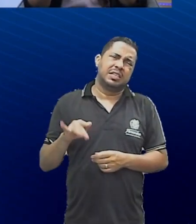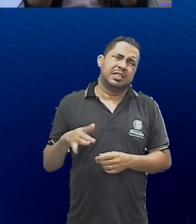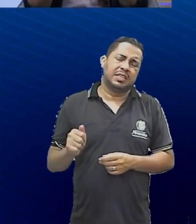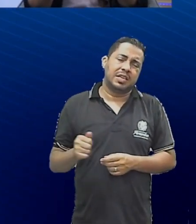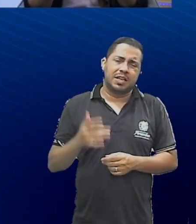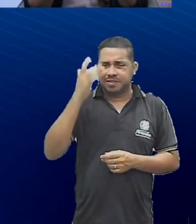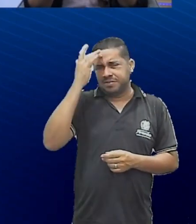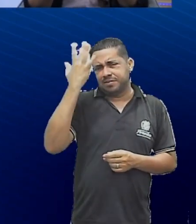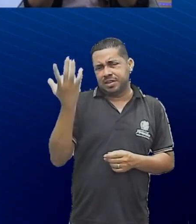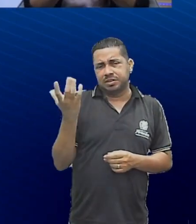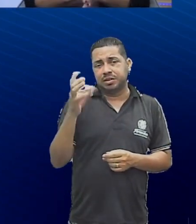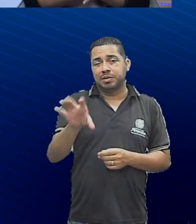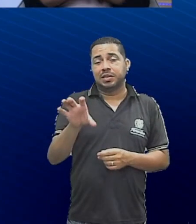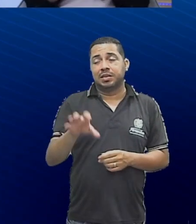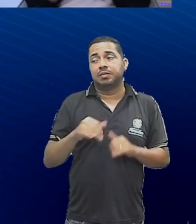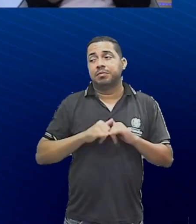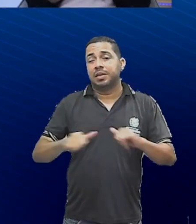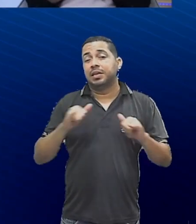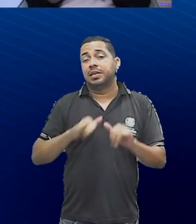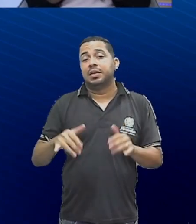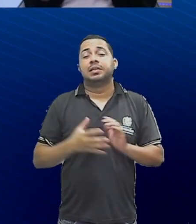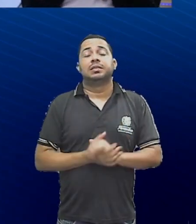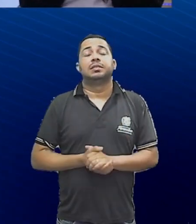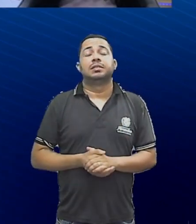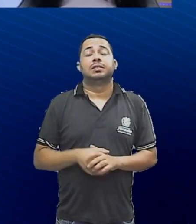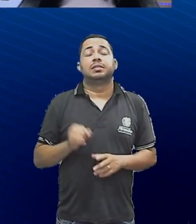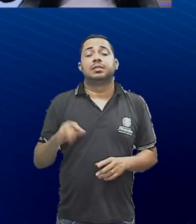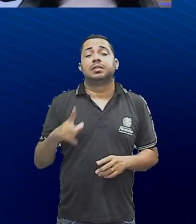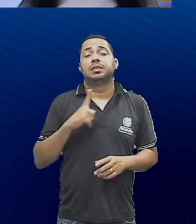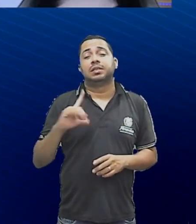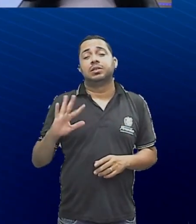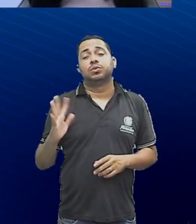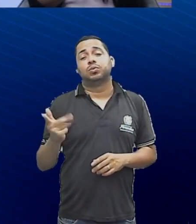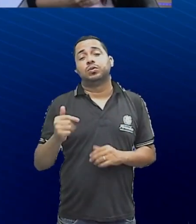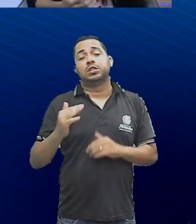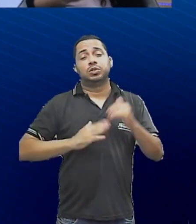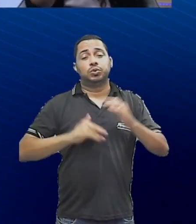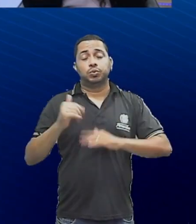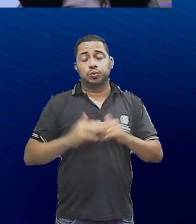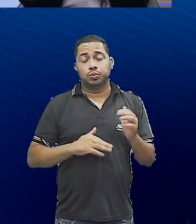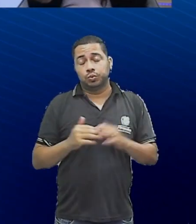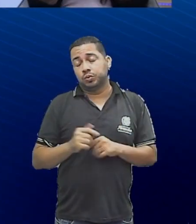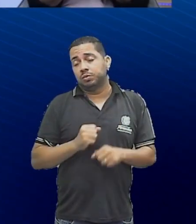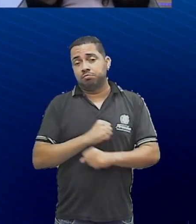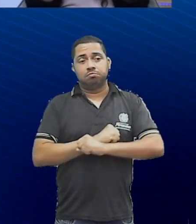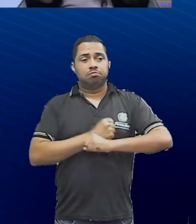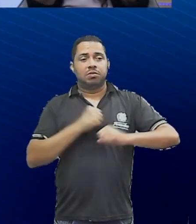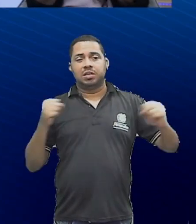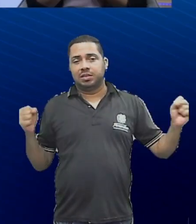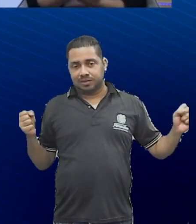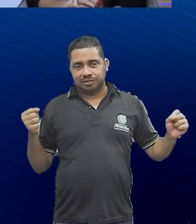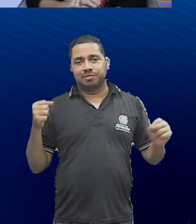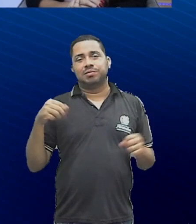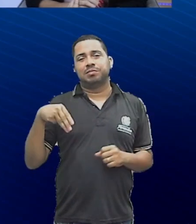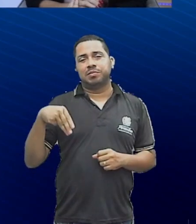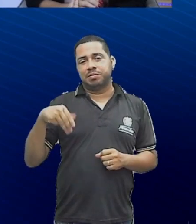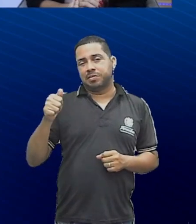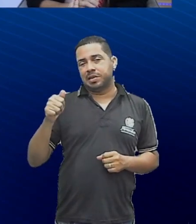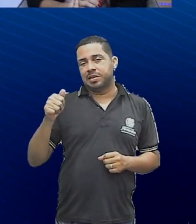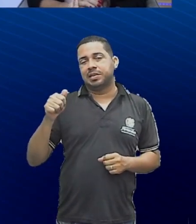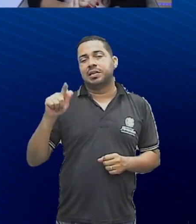fácil aplicar marketing quando se tem toda uma estrutura gigantesca como a da Magazine